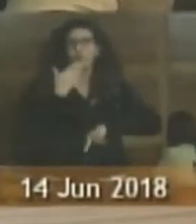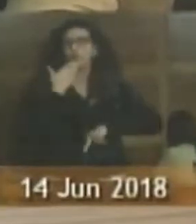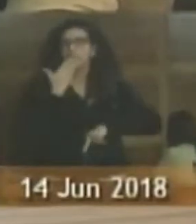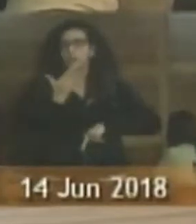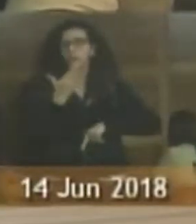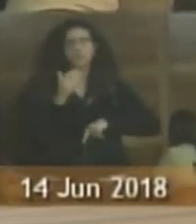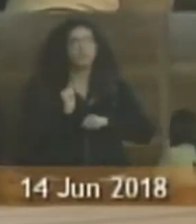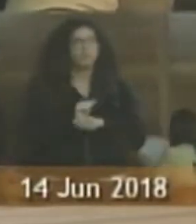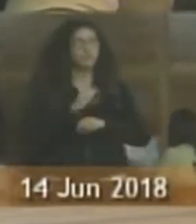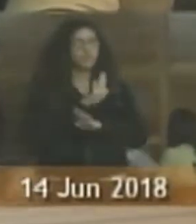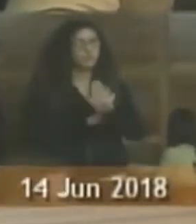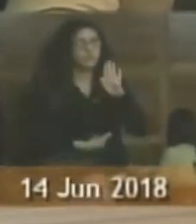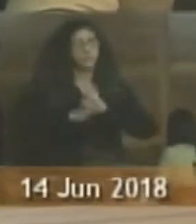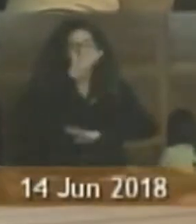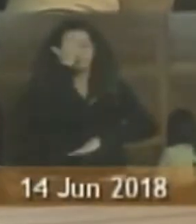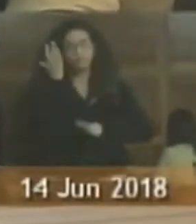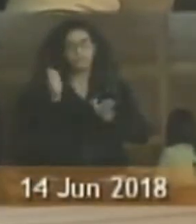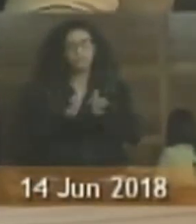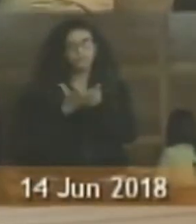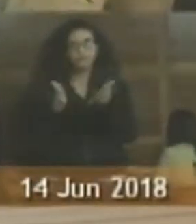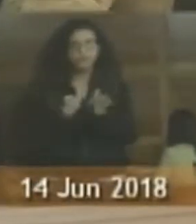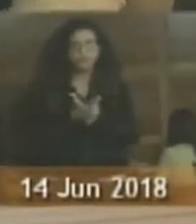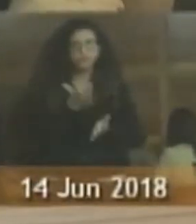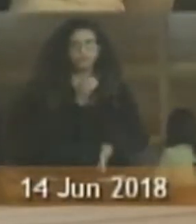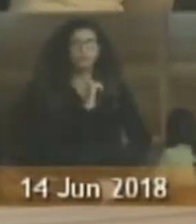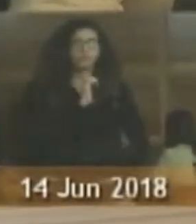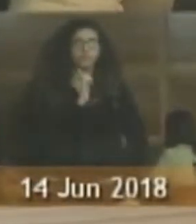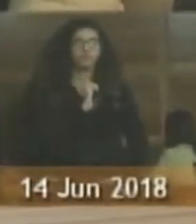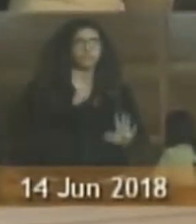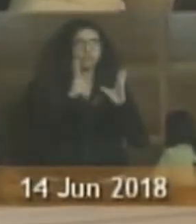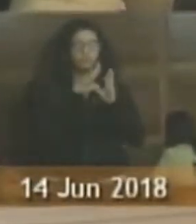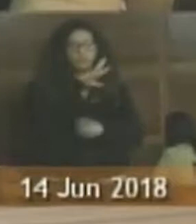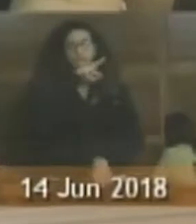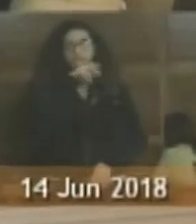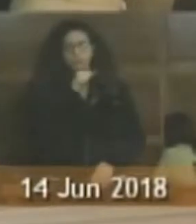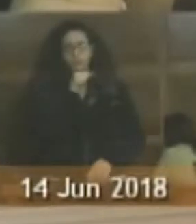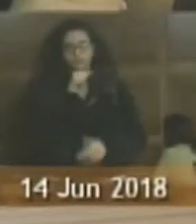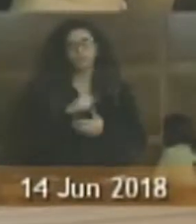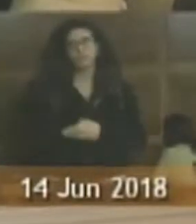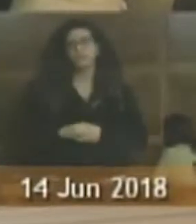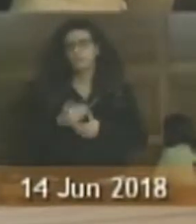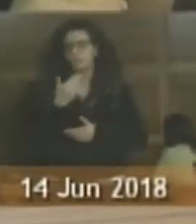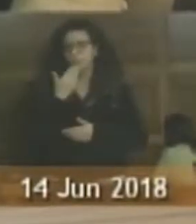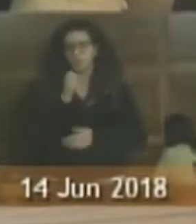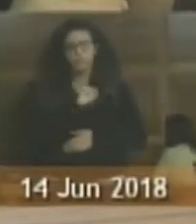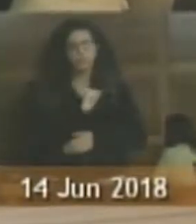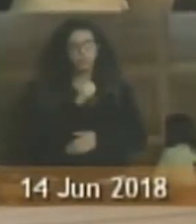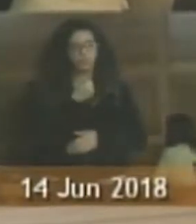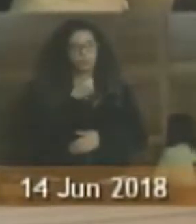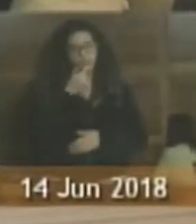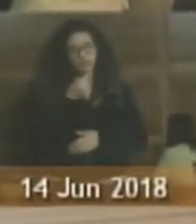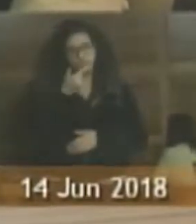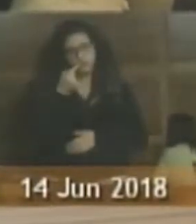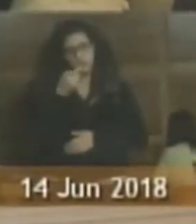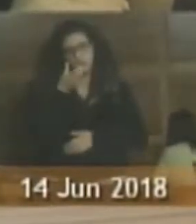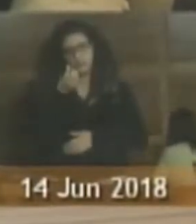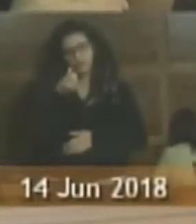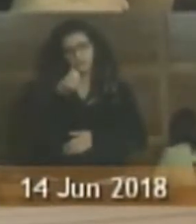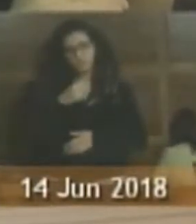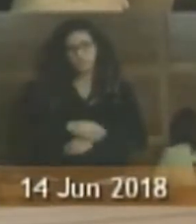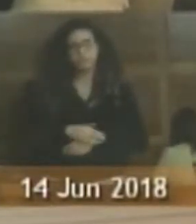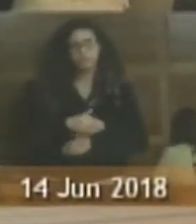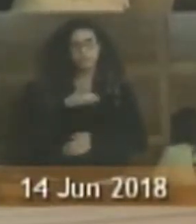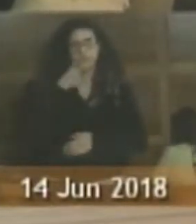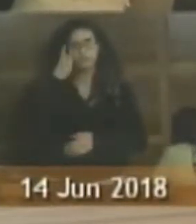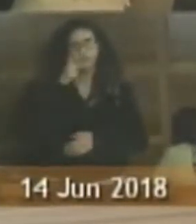domésticos das pessoas de baixa renda residentes em nossa cidade. Indicação 1776 de 2018,